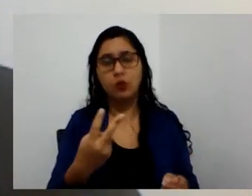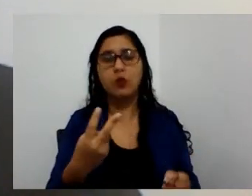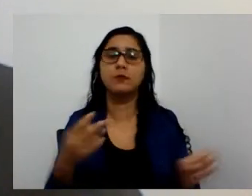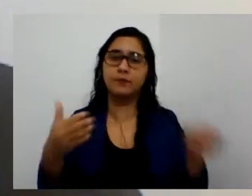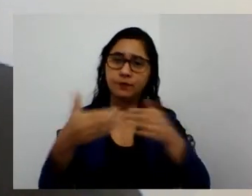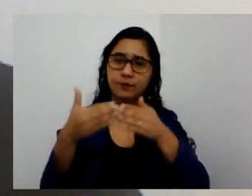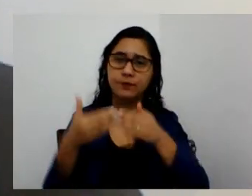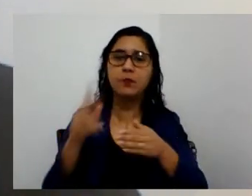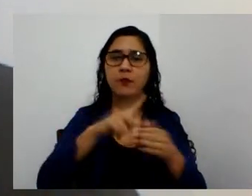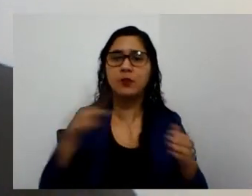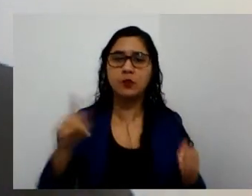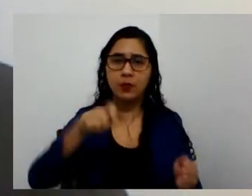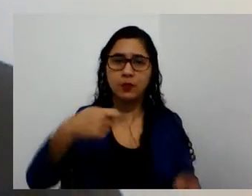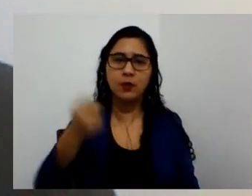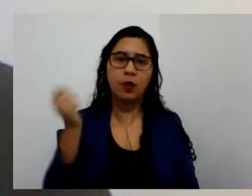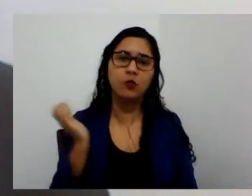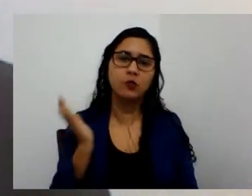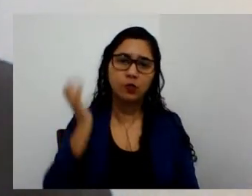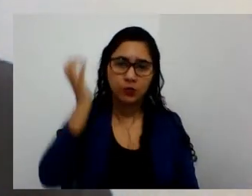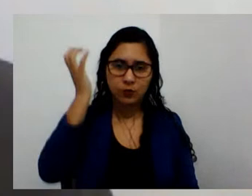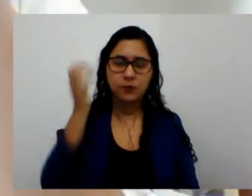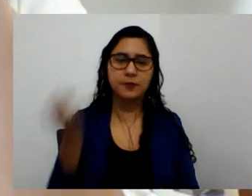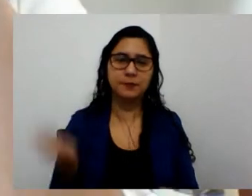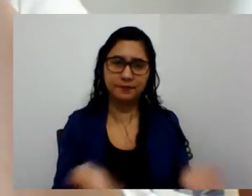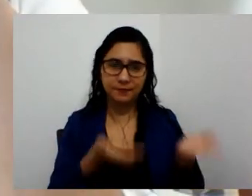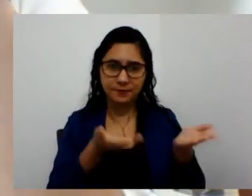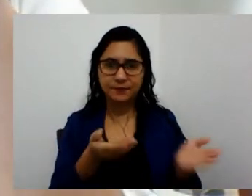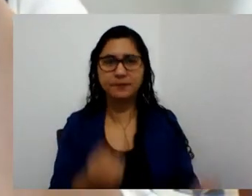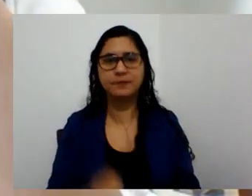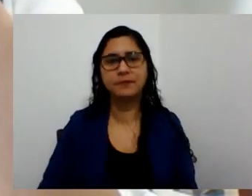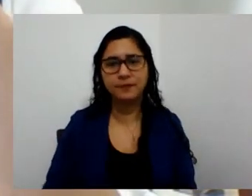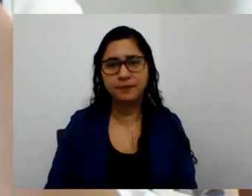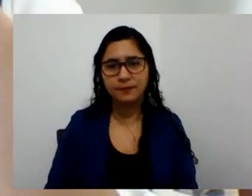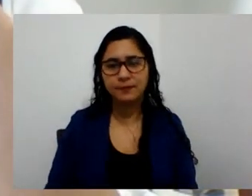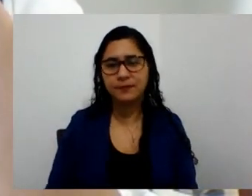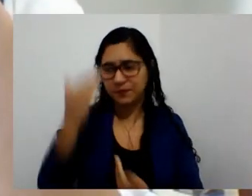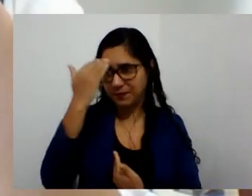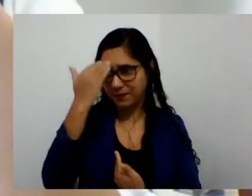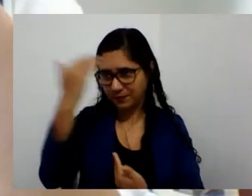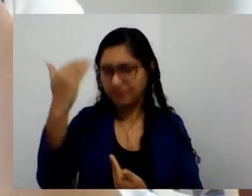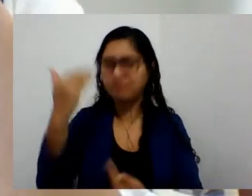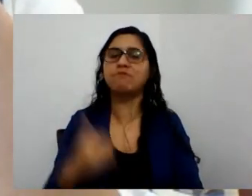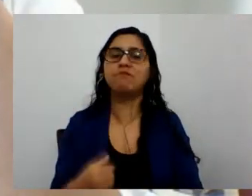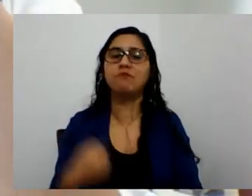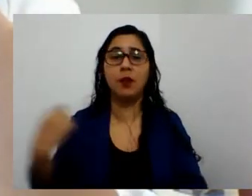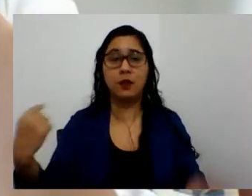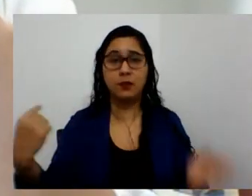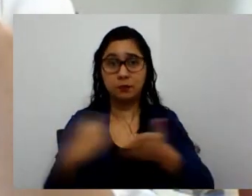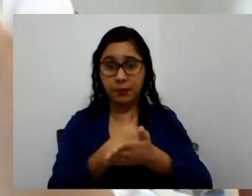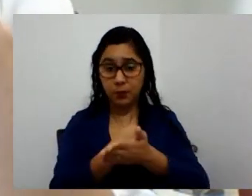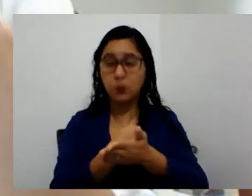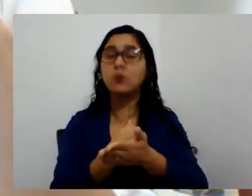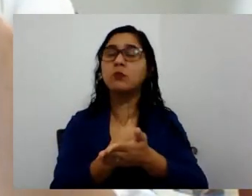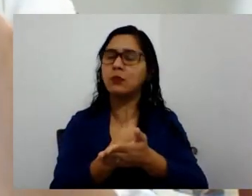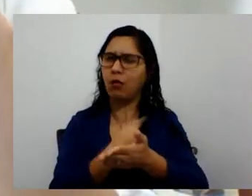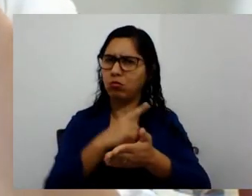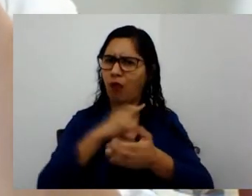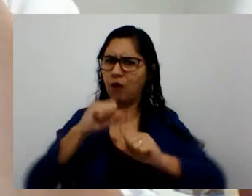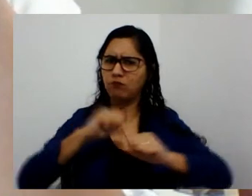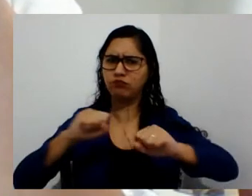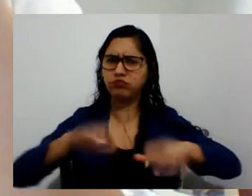tem a palavra. Muito obrigado, Wesley. Essa é uma questão que vem mobilizando o Brasil